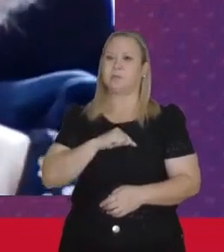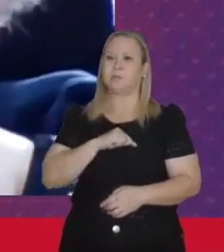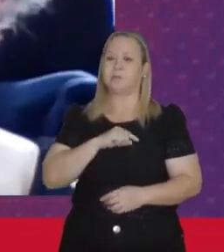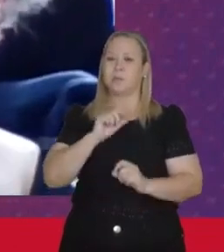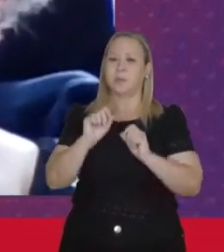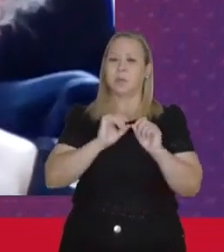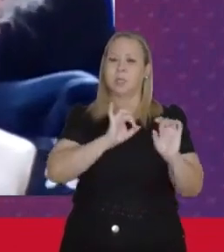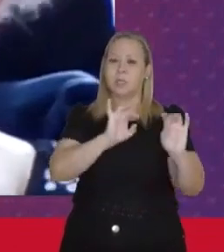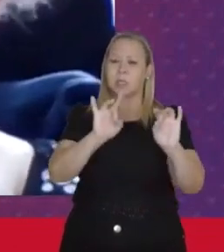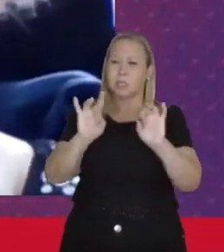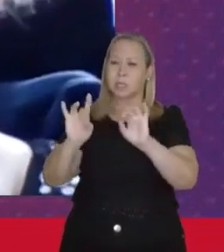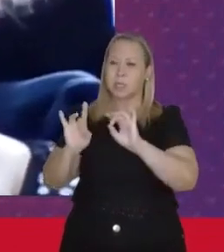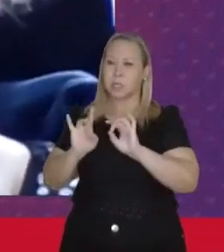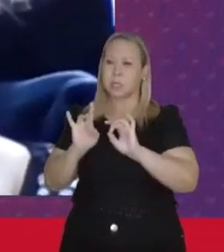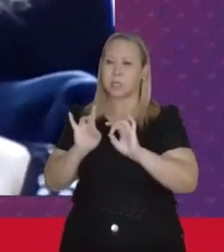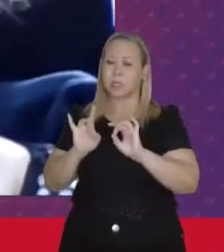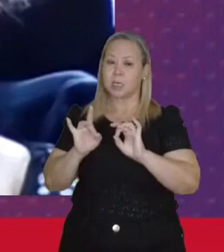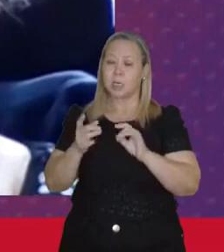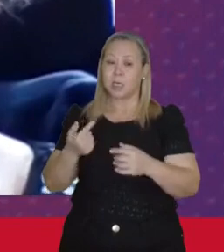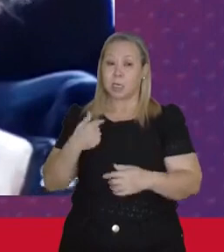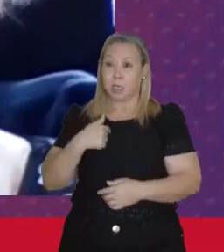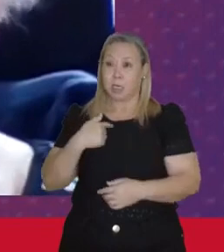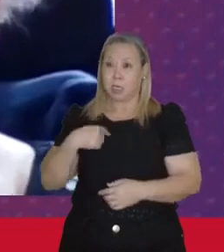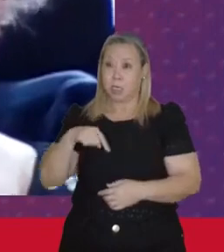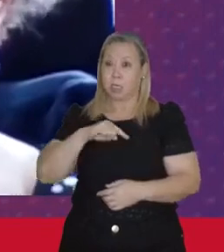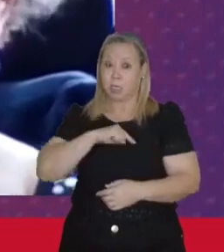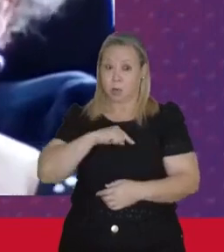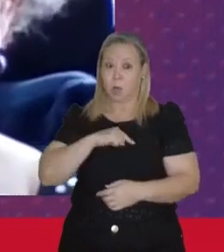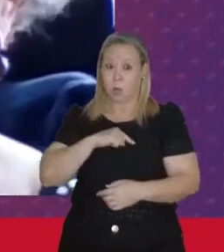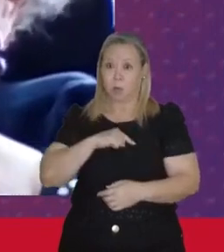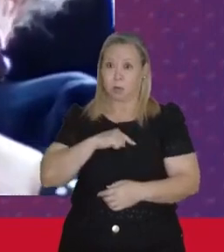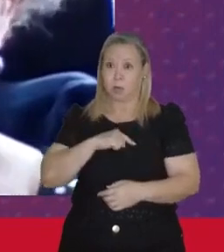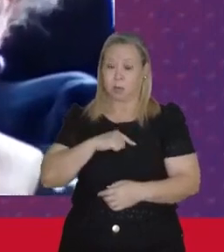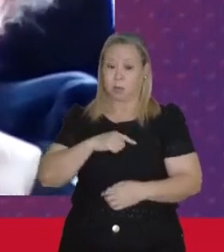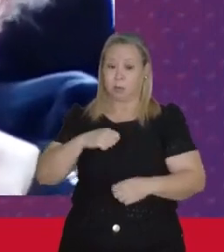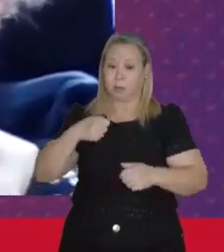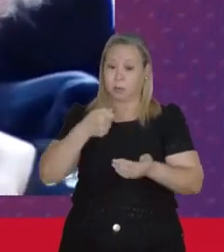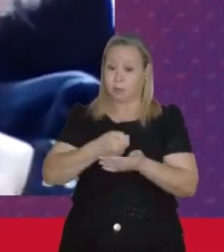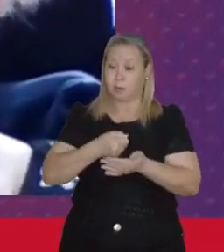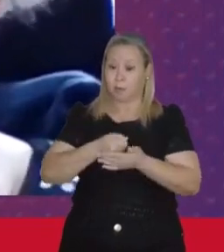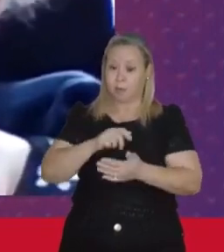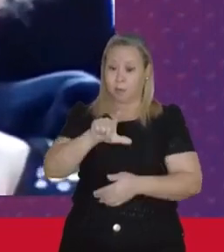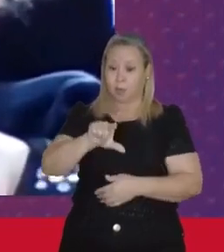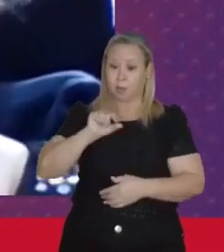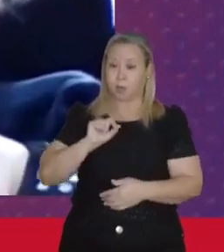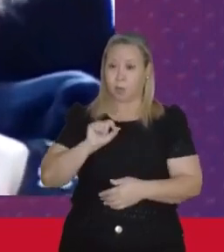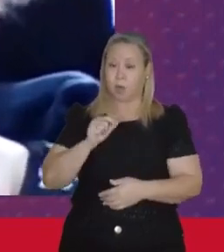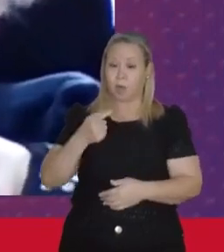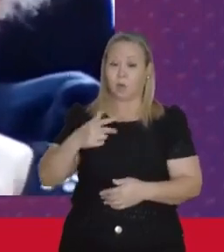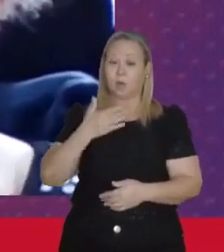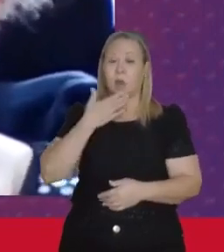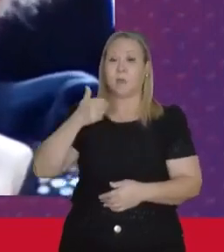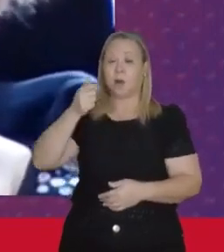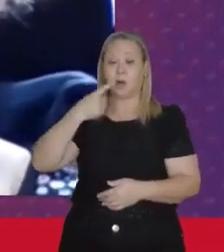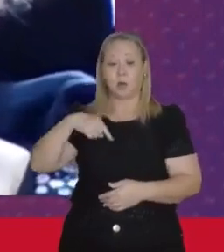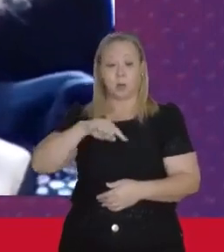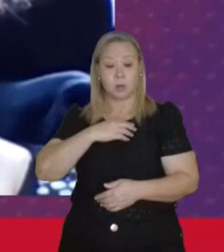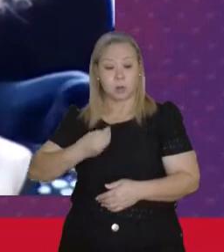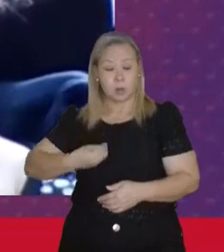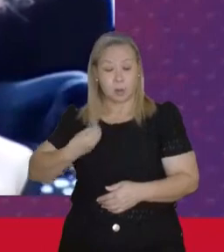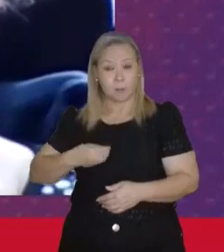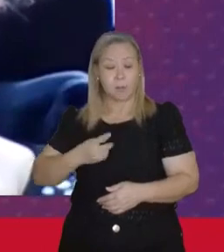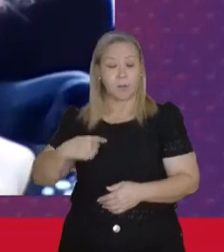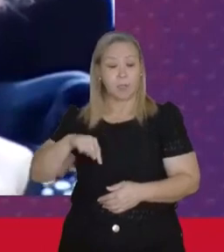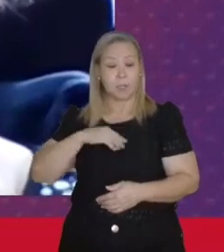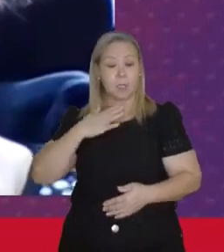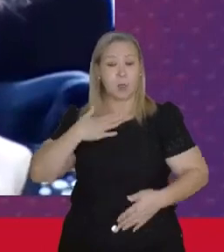que cabe a nós escolhermos o que é melhor para nossa vida, nosso corpo,